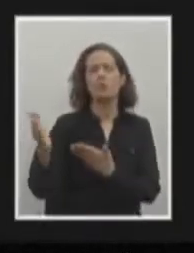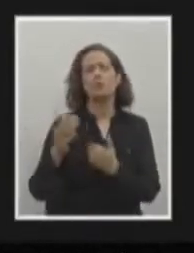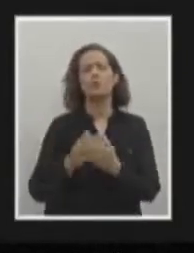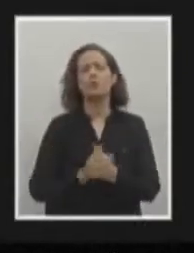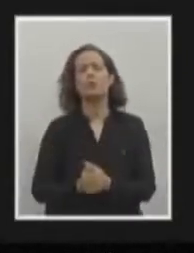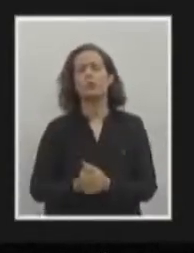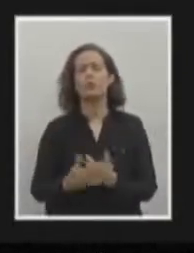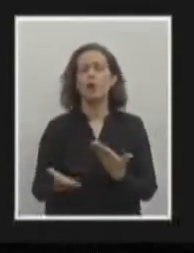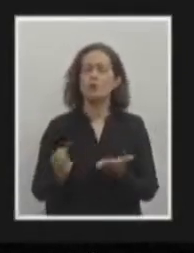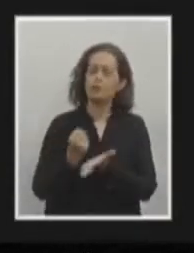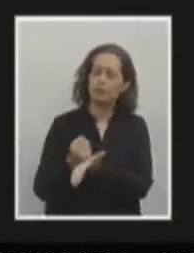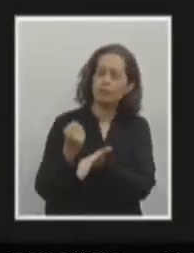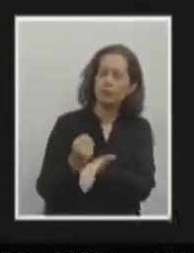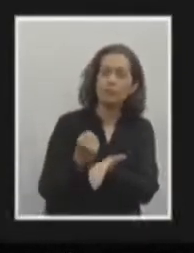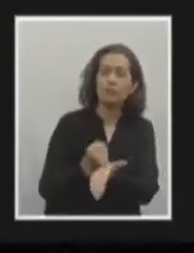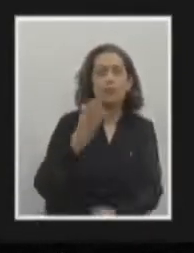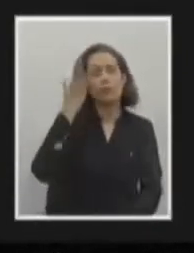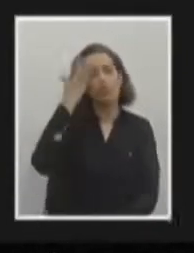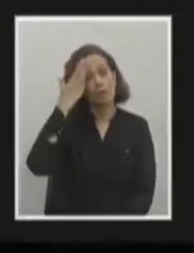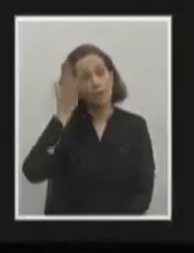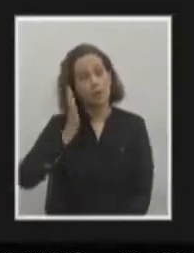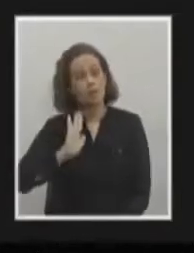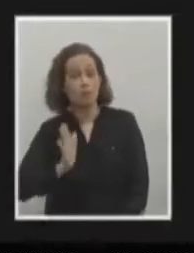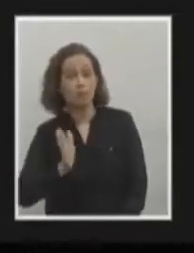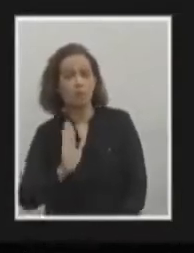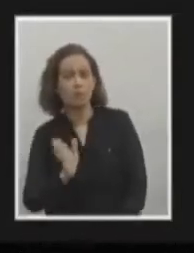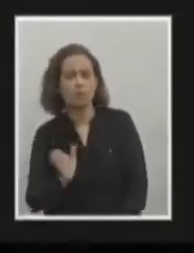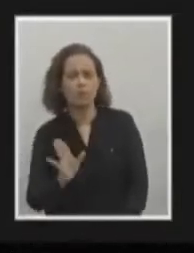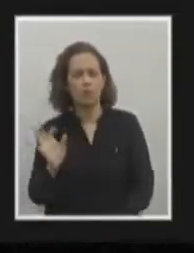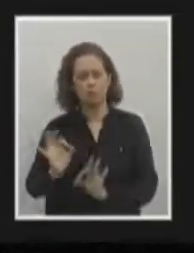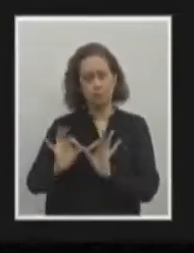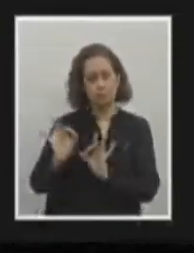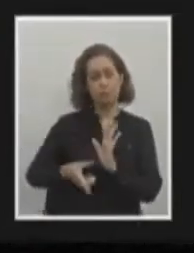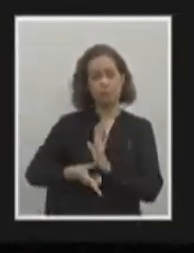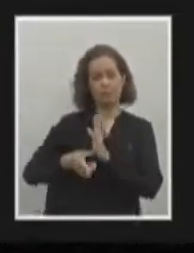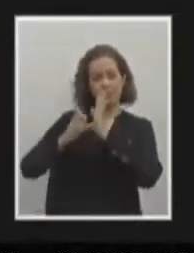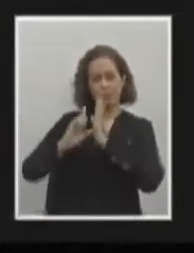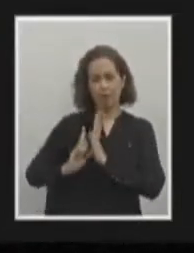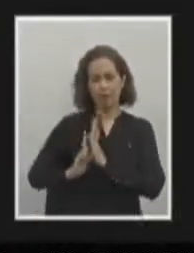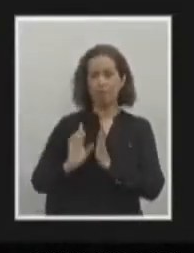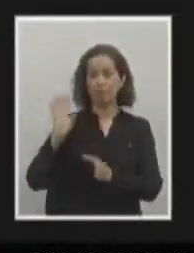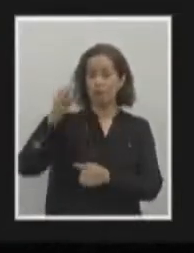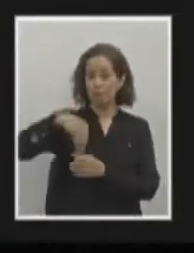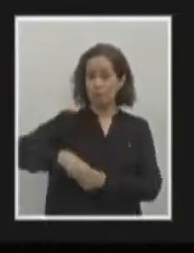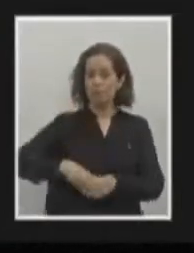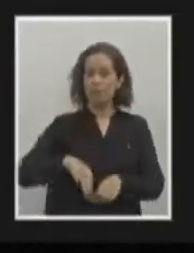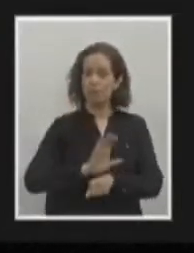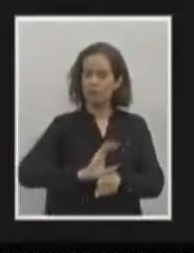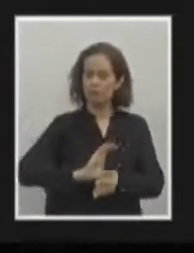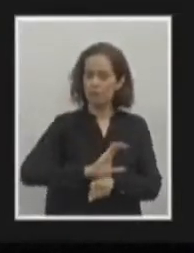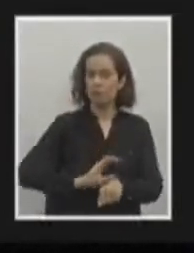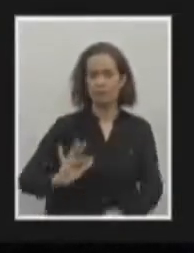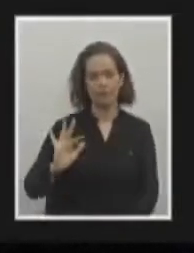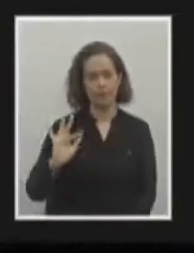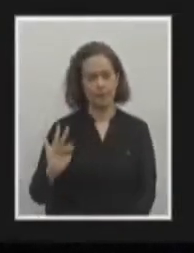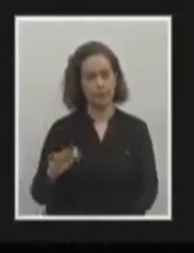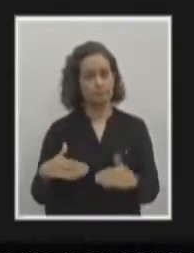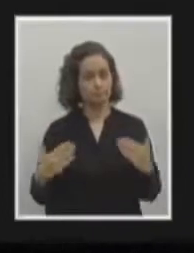atendimento, sabendo que isso já estava previsto, esse apoio, dentro da nossa Constituição Federal. Enfim,